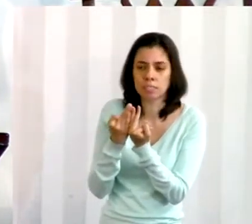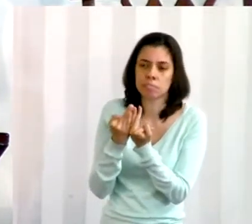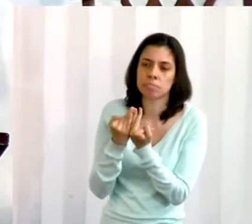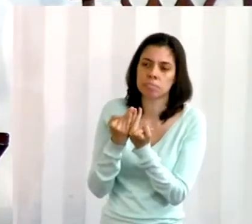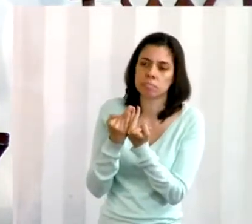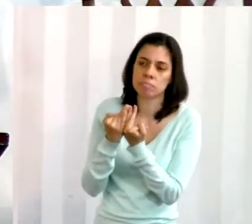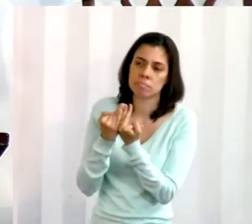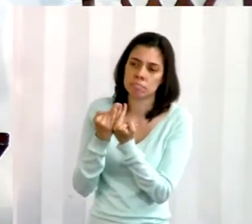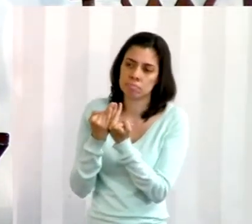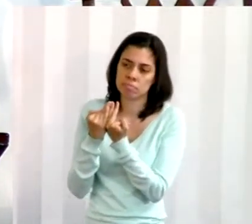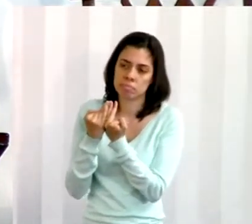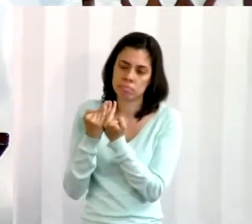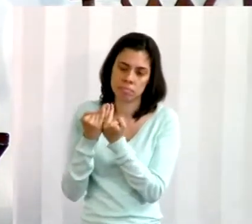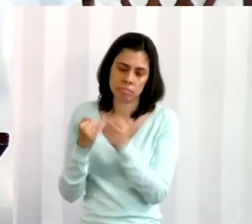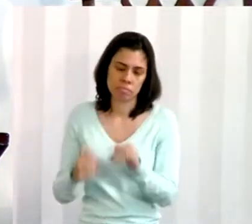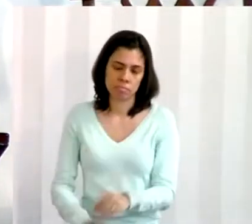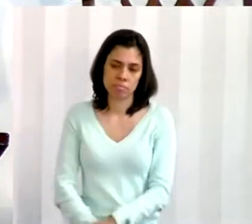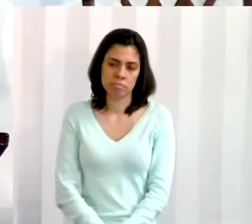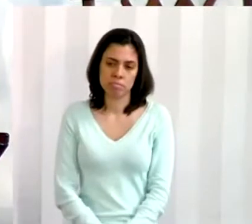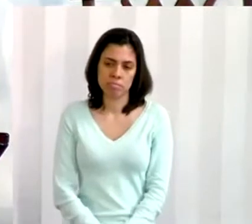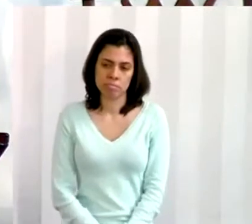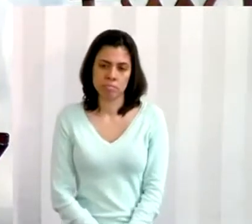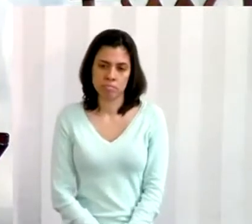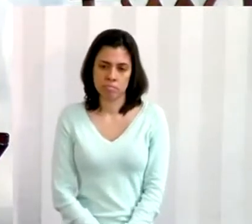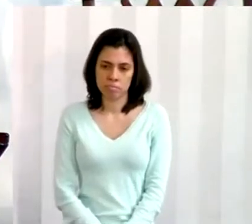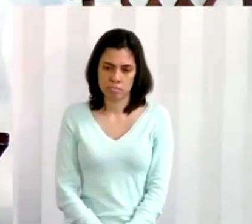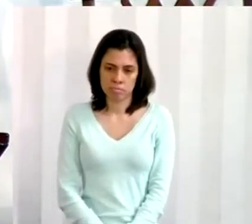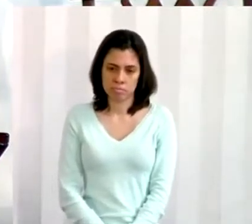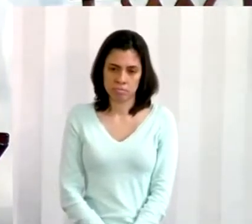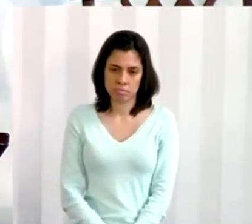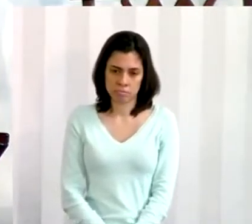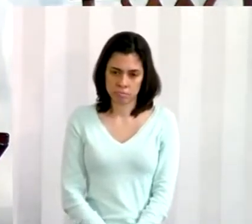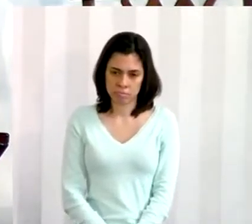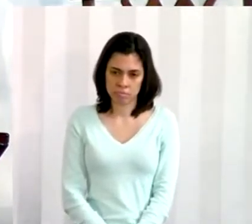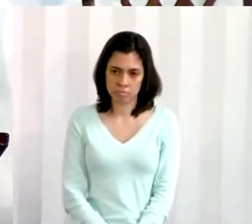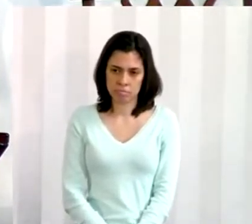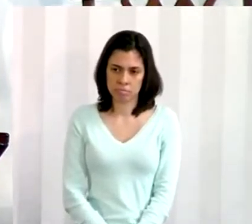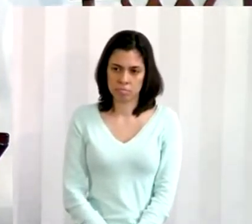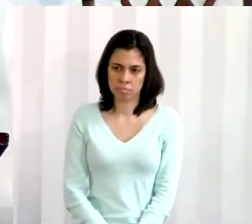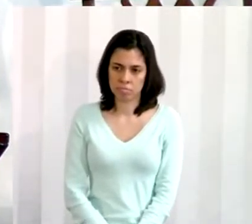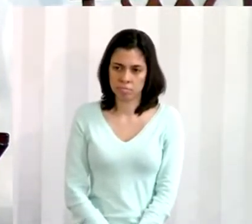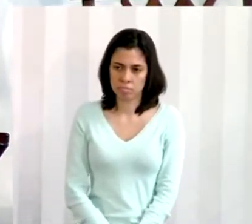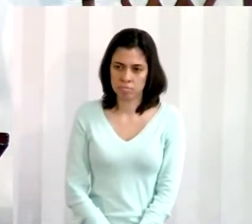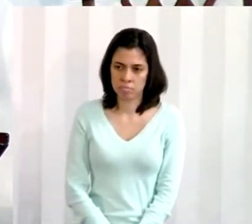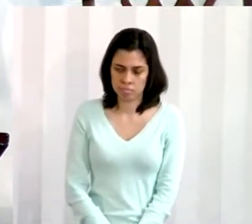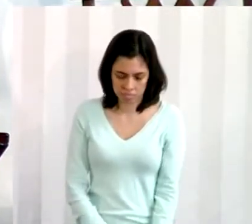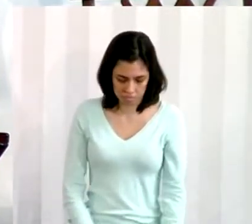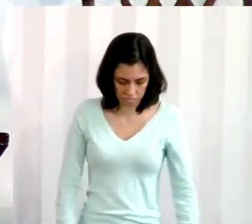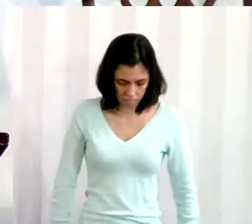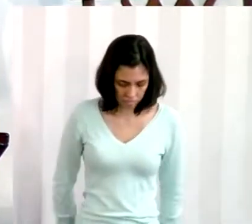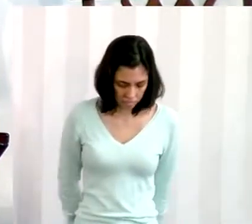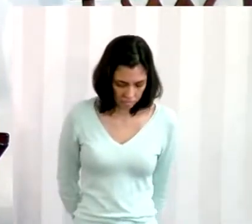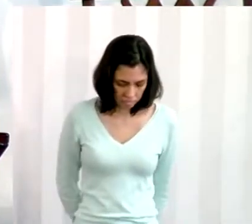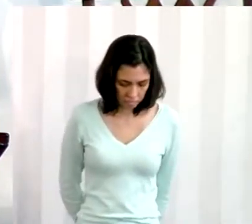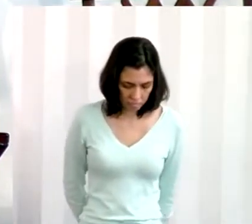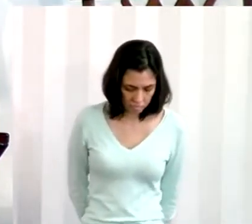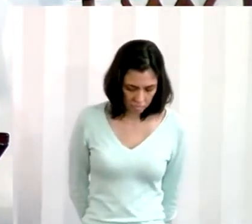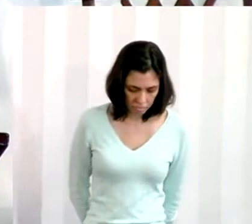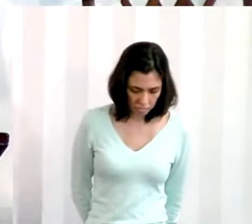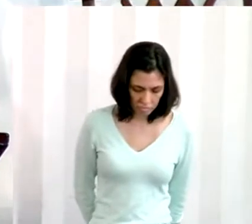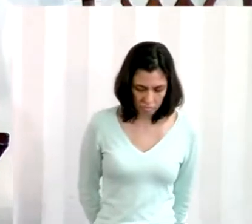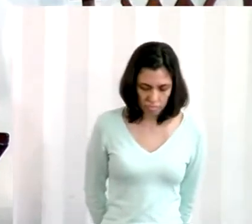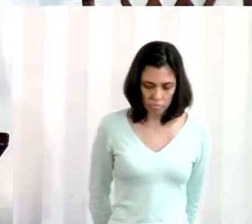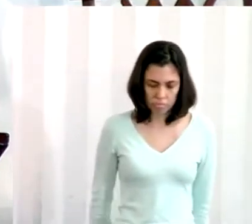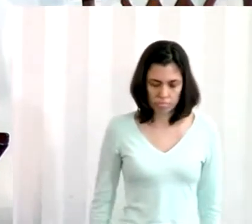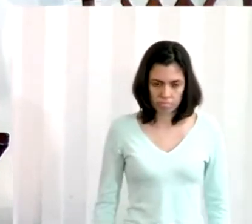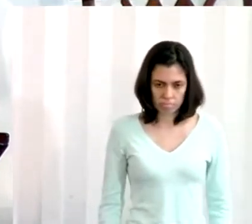pessoas, porque elas estão passando talvez pela maior prova, a prova da perda. Nós temos muitas